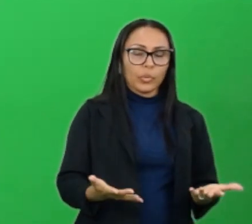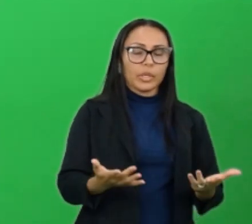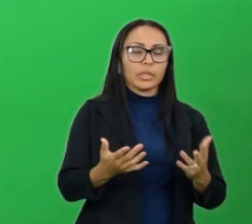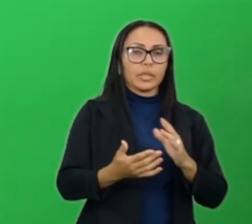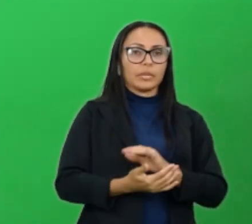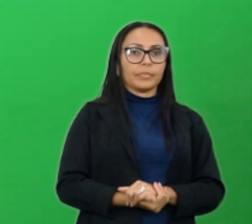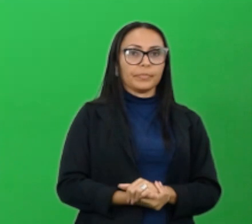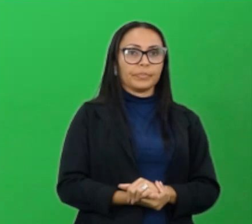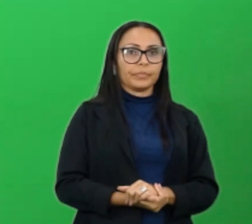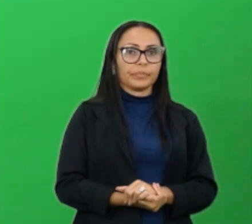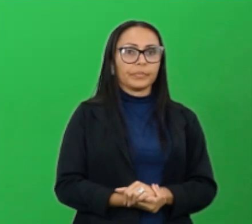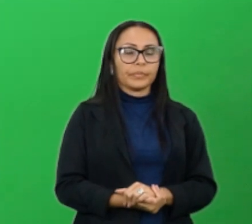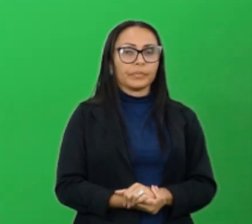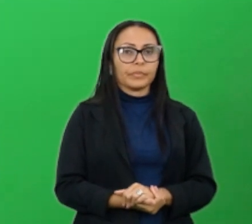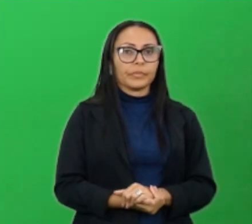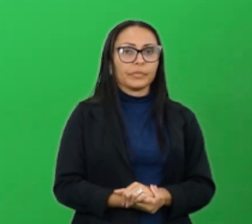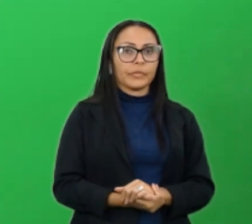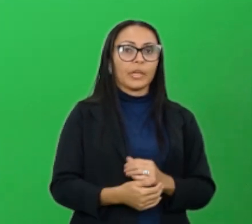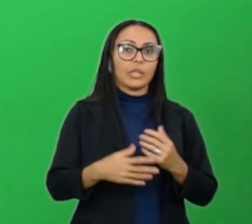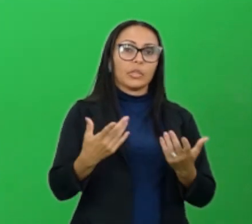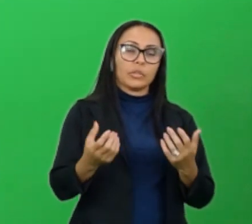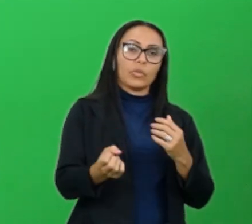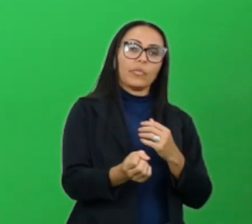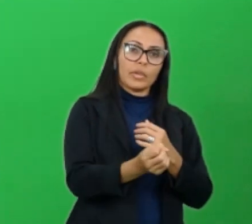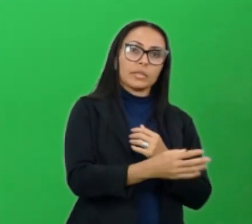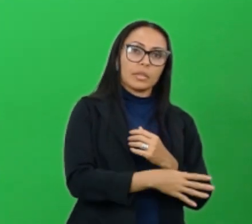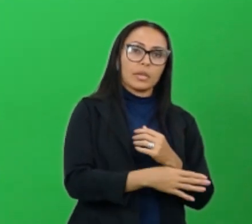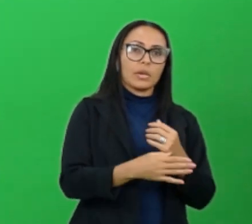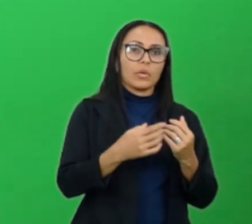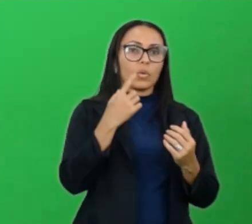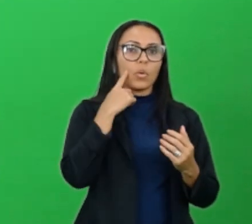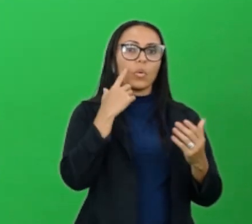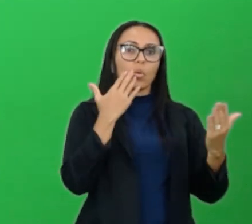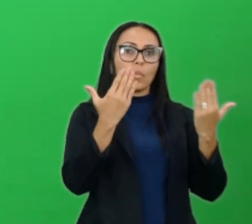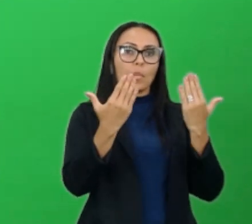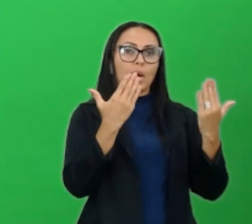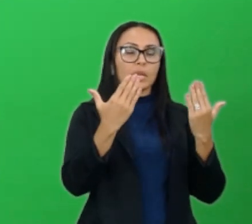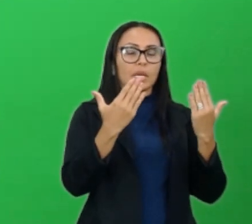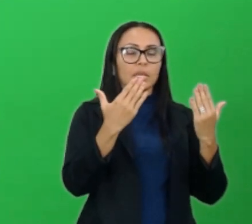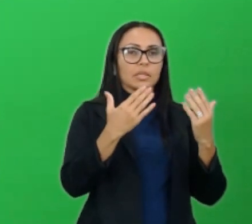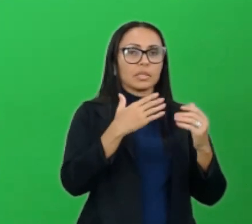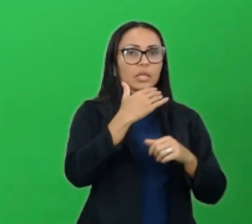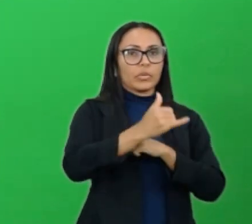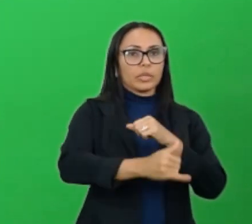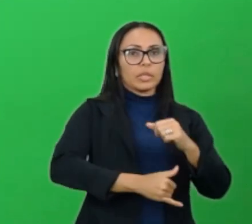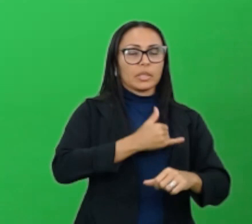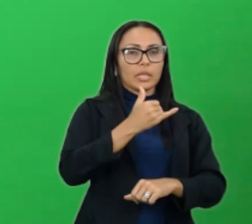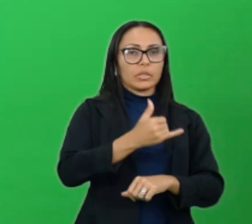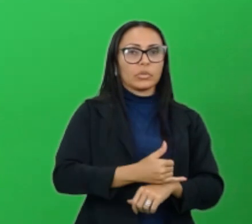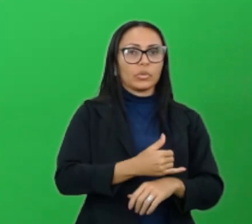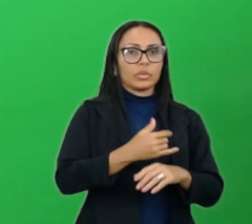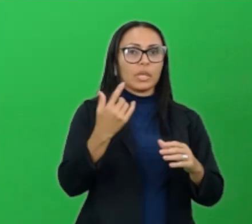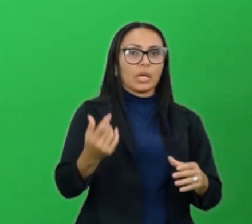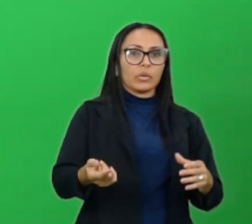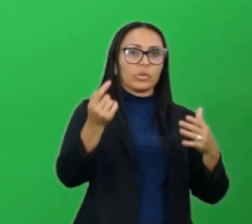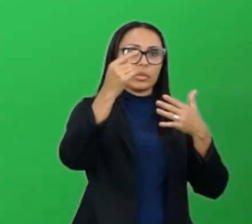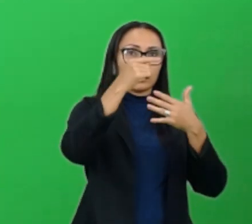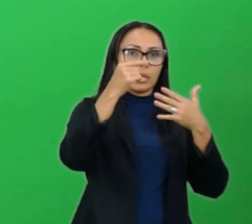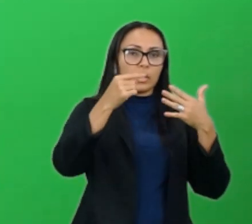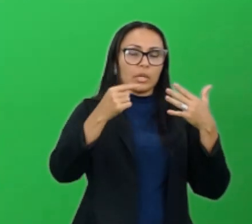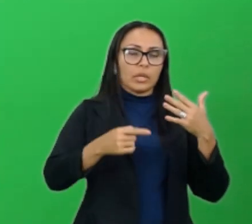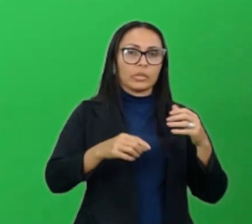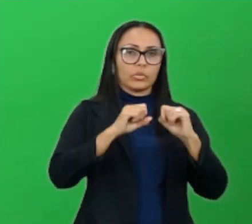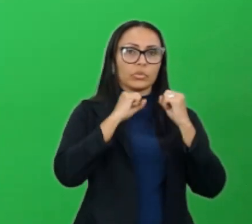patentes, inovação, comparações internacionais, dados socioeconômicos e dados